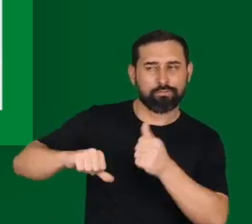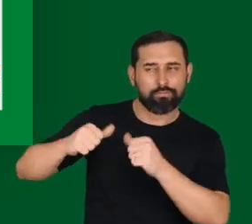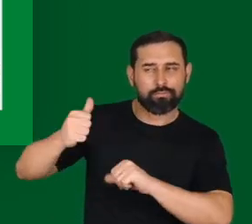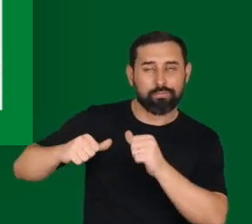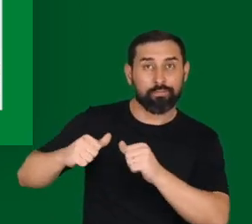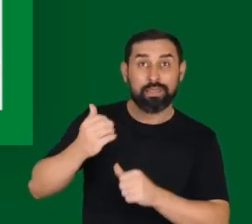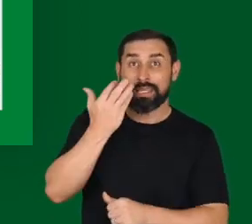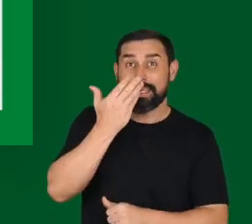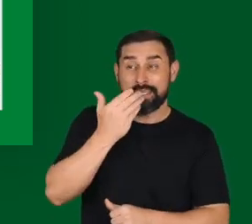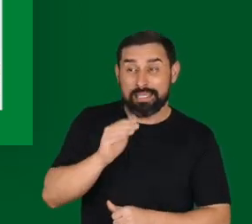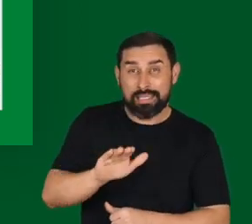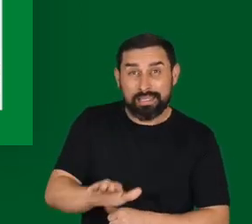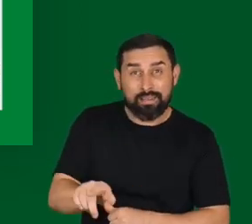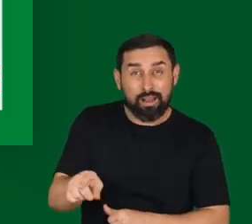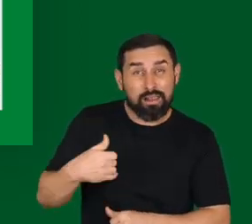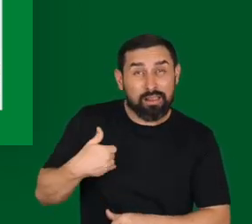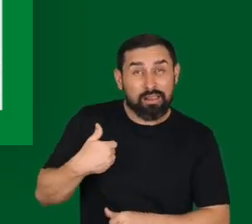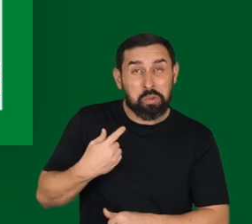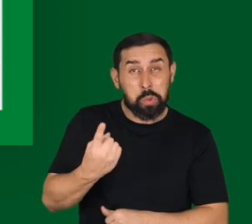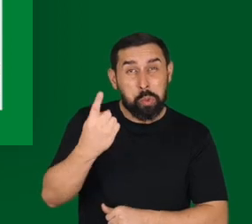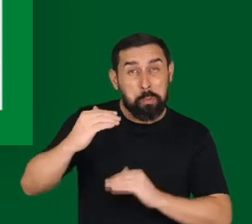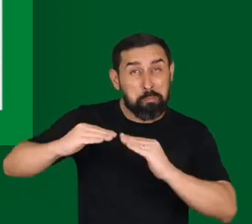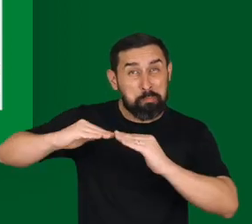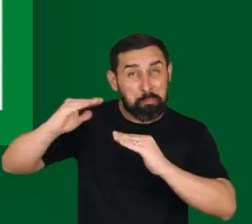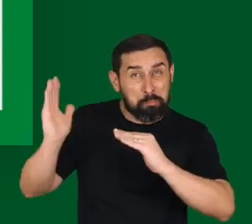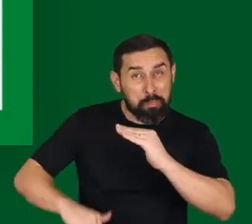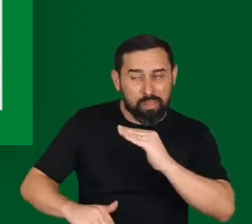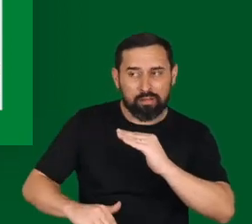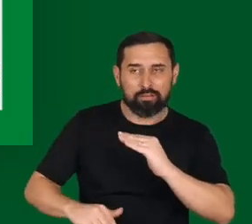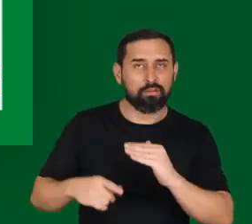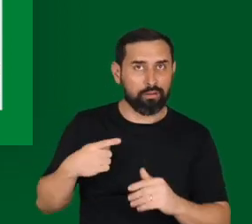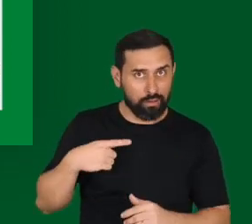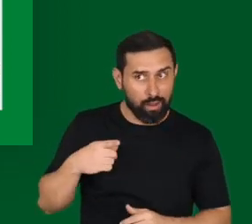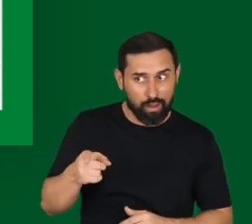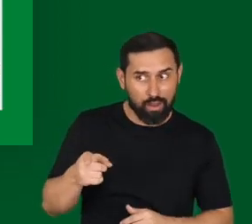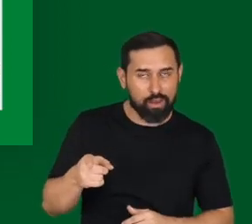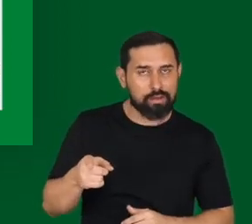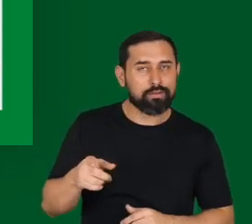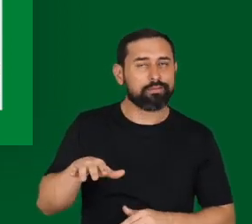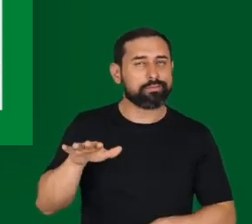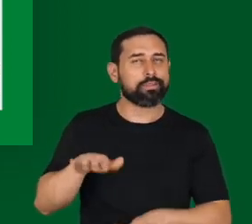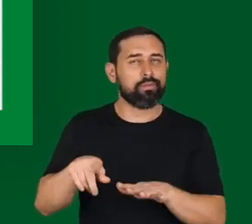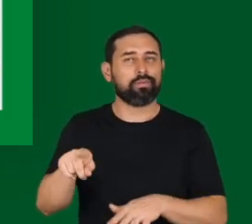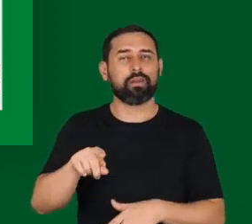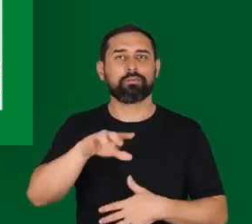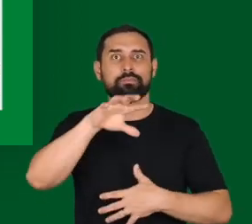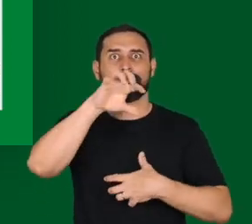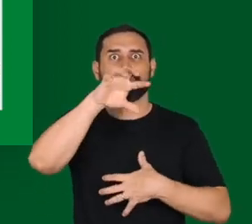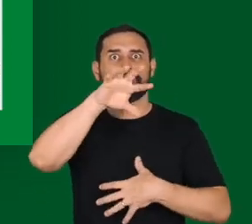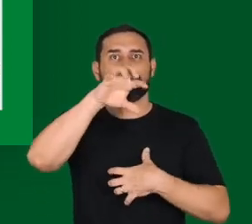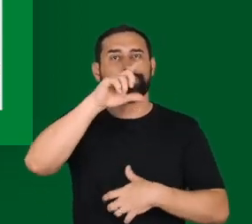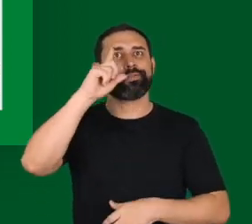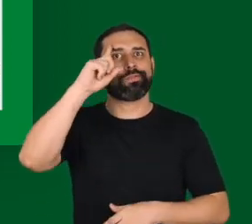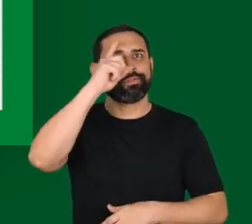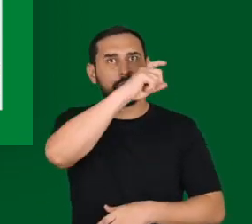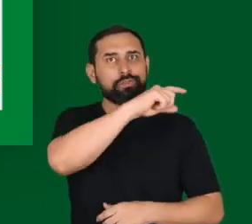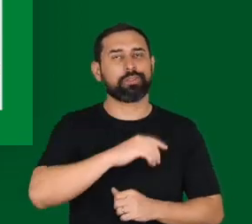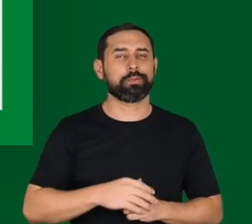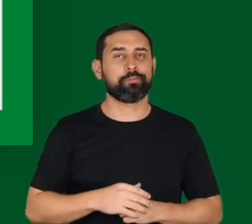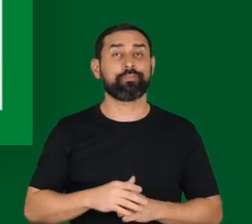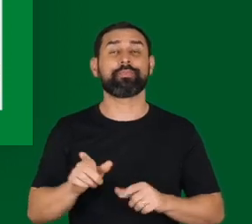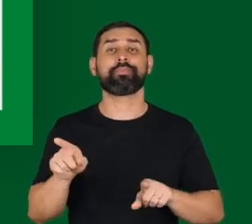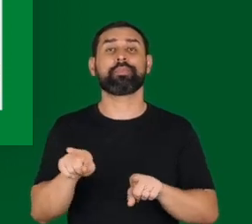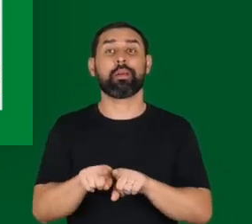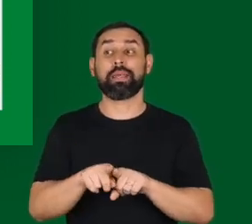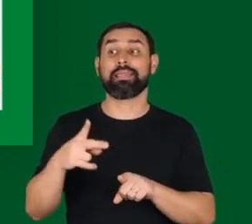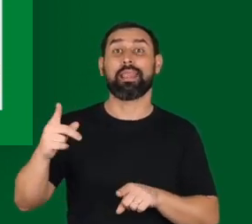importante da gente avaliar, principalmente em menores de 1 ano, né, que são sinais ali de dificuldade, de dificuldade